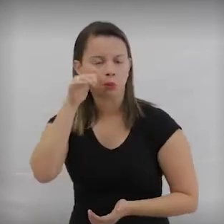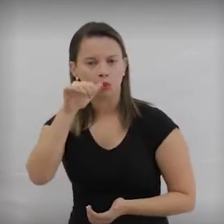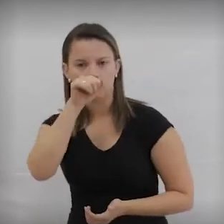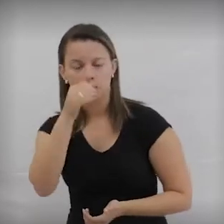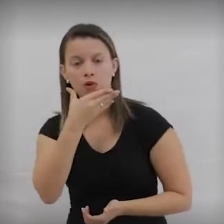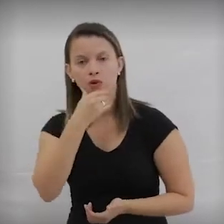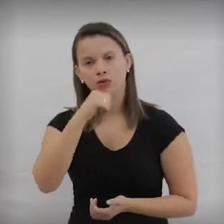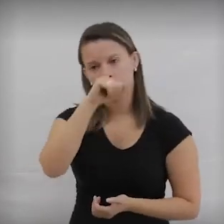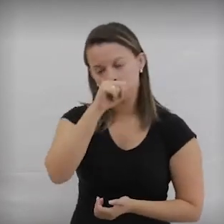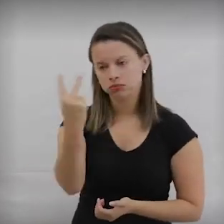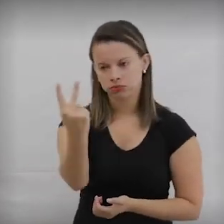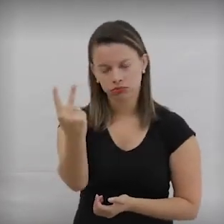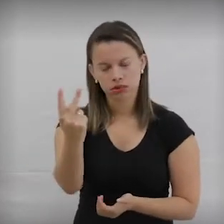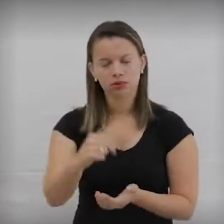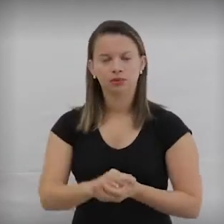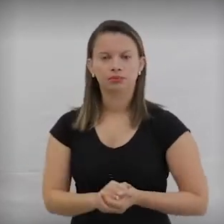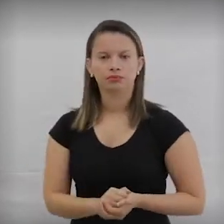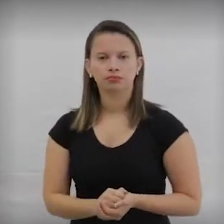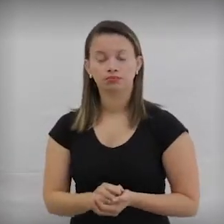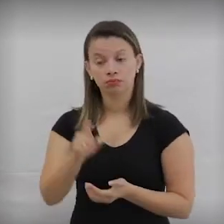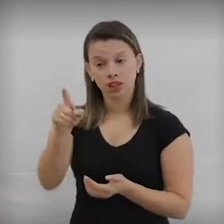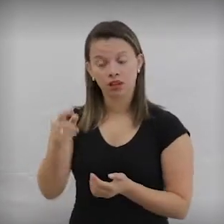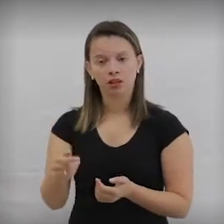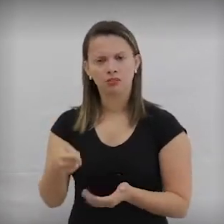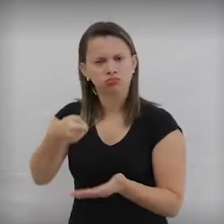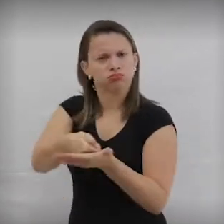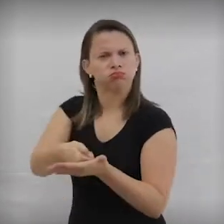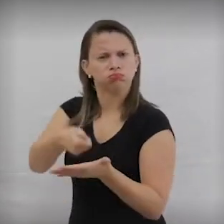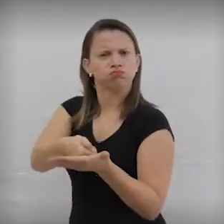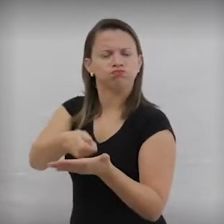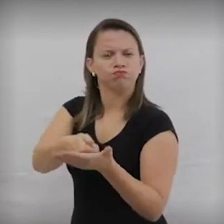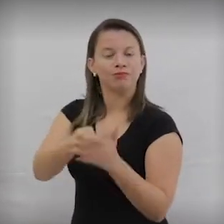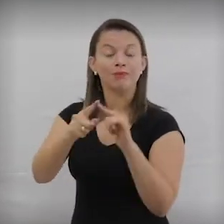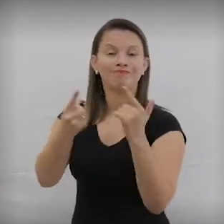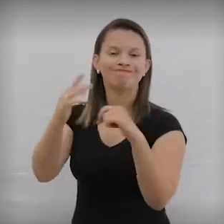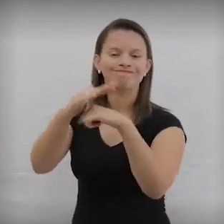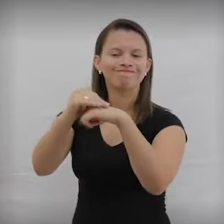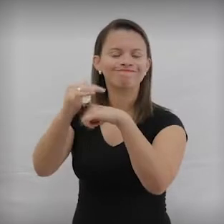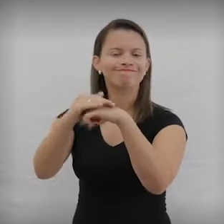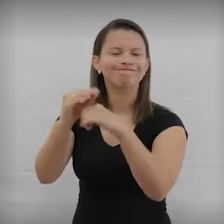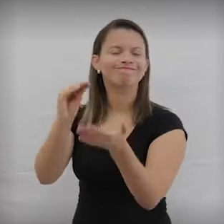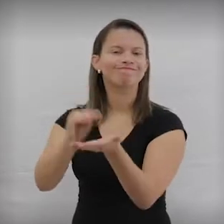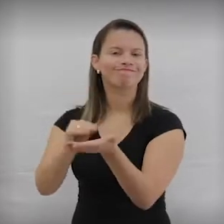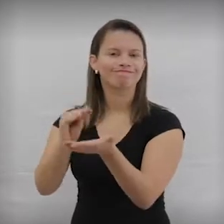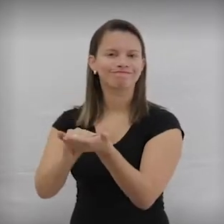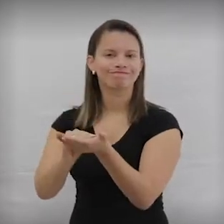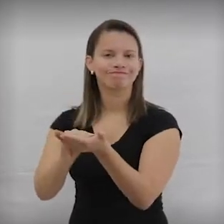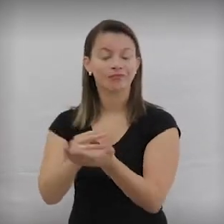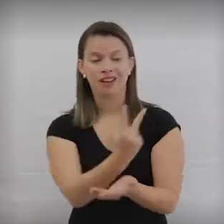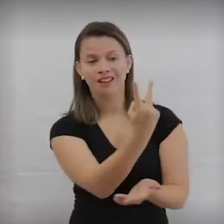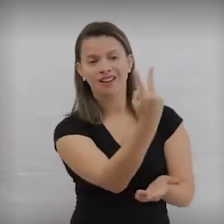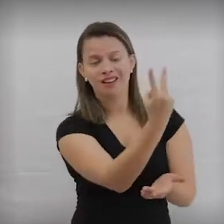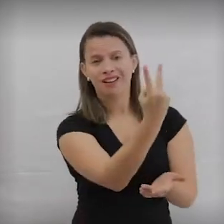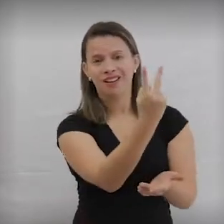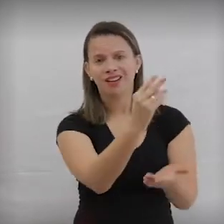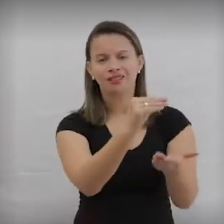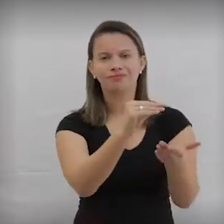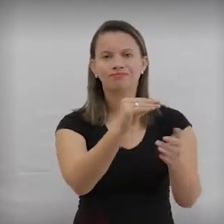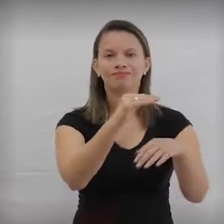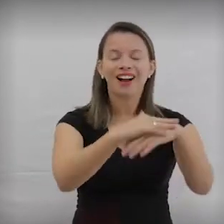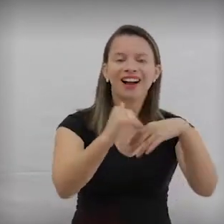ou aquele pai ou aquela mãe, que são autoritários, mas não são carinhosos. Aí você tem um que é só carinho, mas não tem